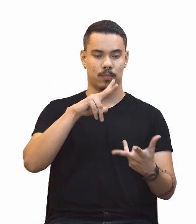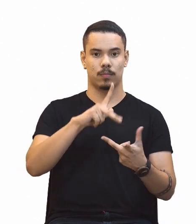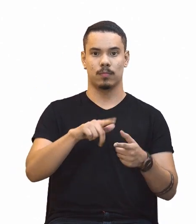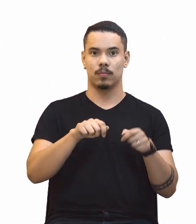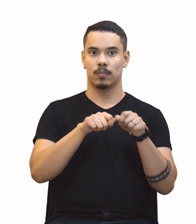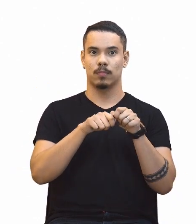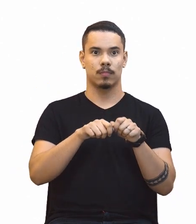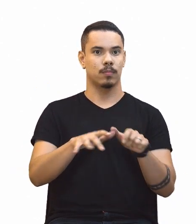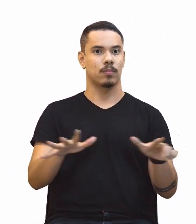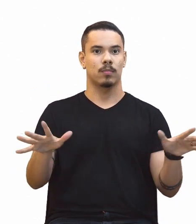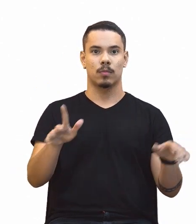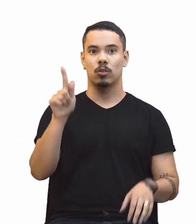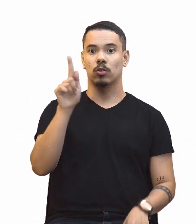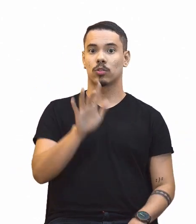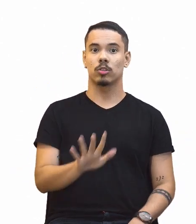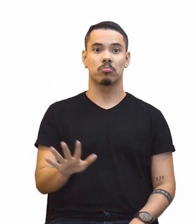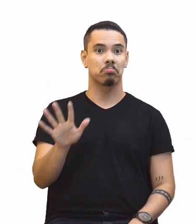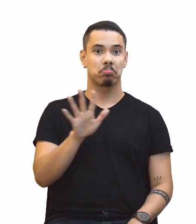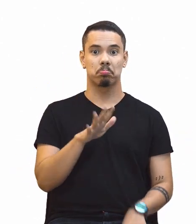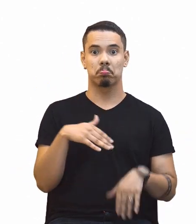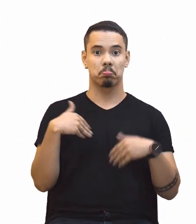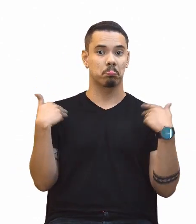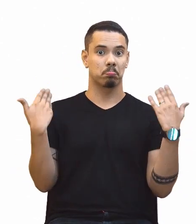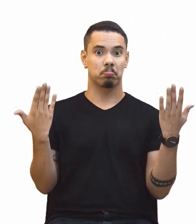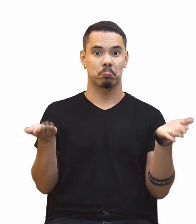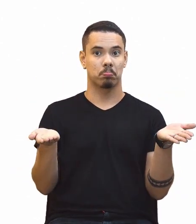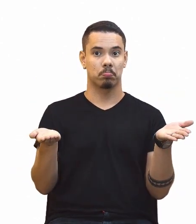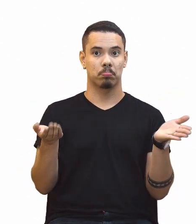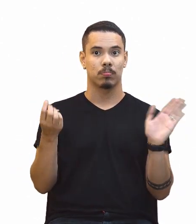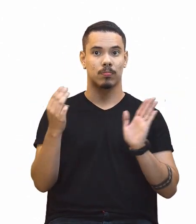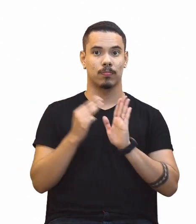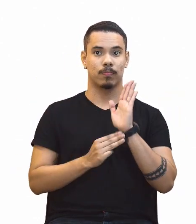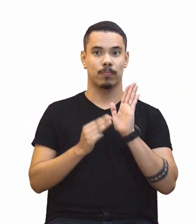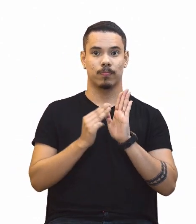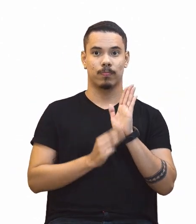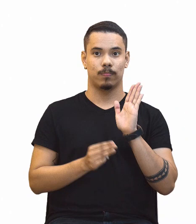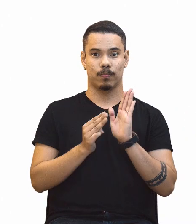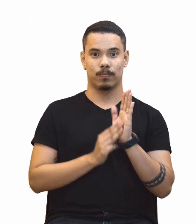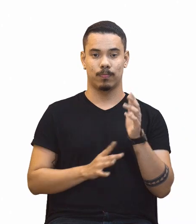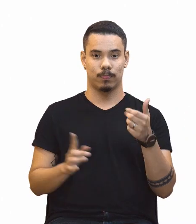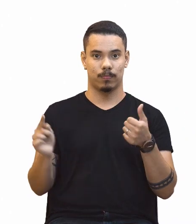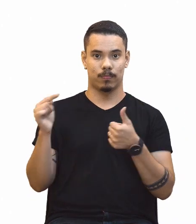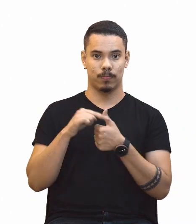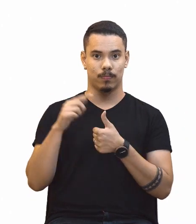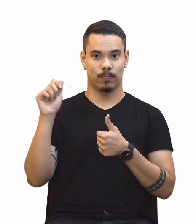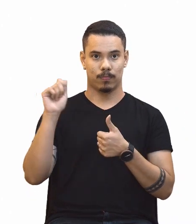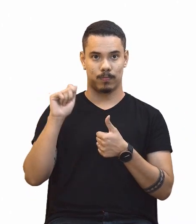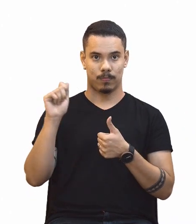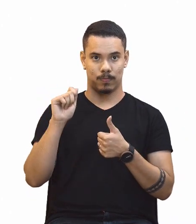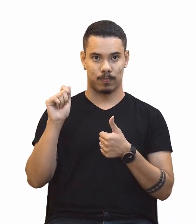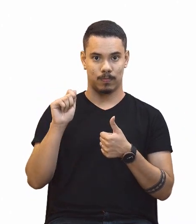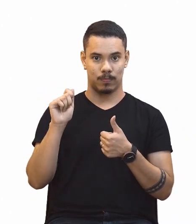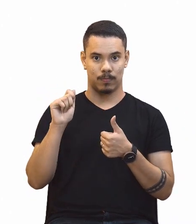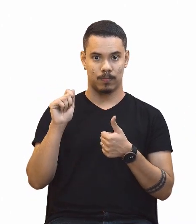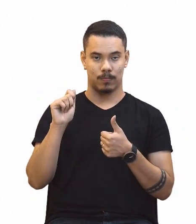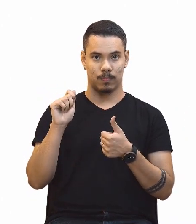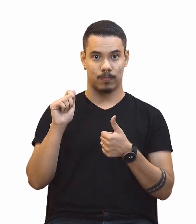genérico? Que método é esse? Seria a alternativa A, imperativo